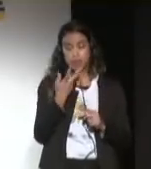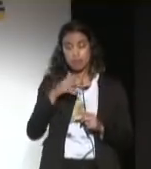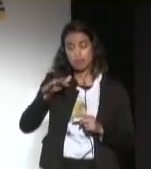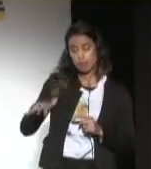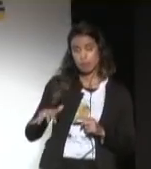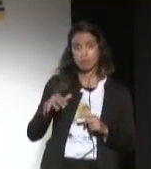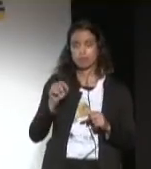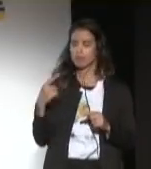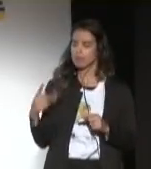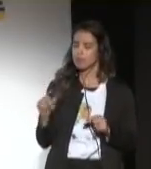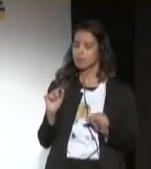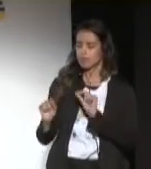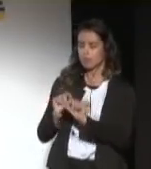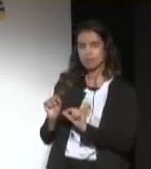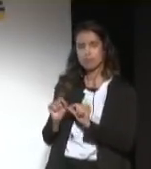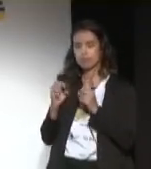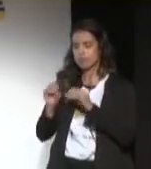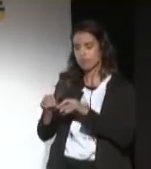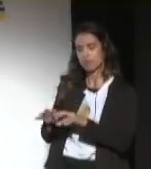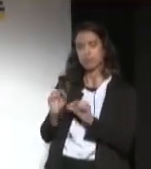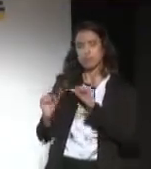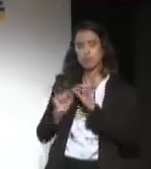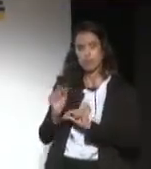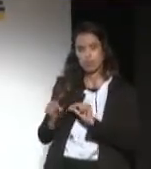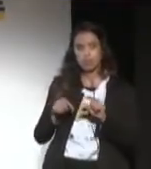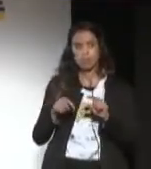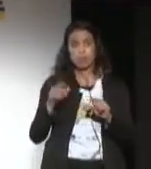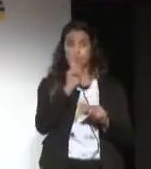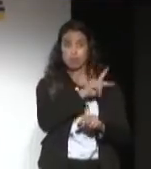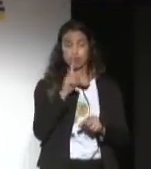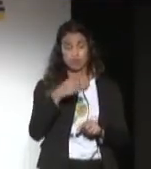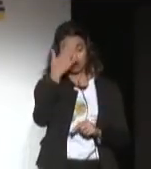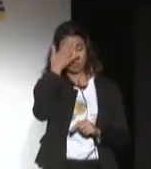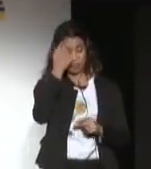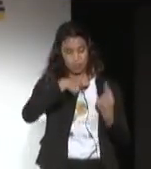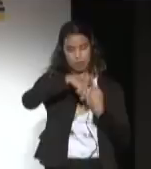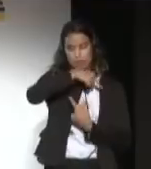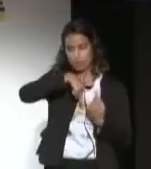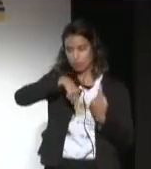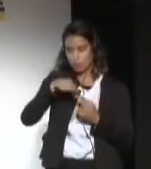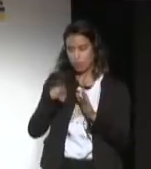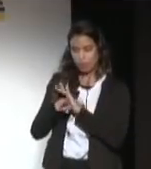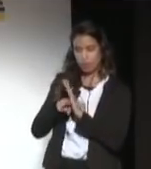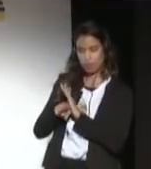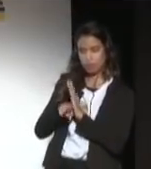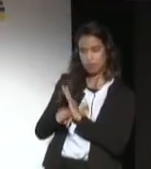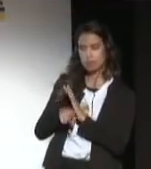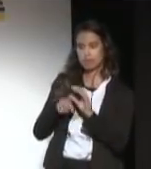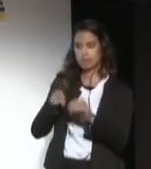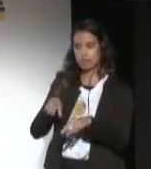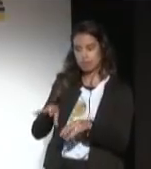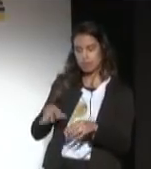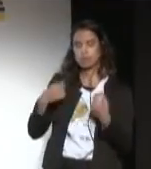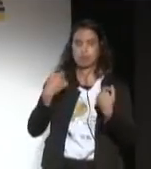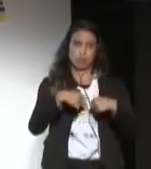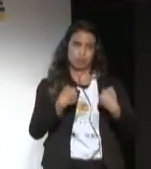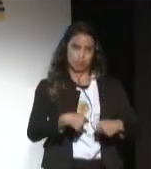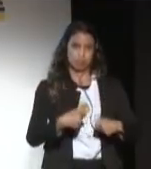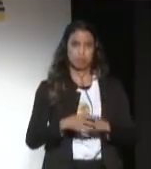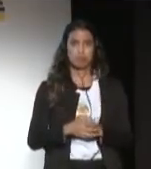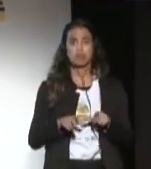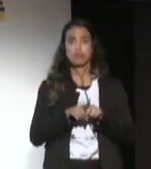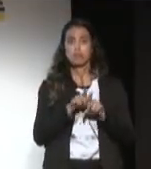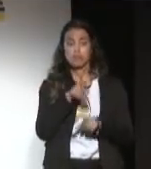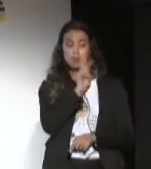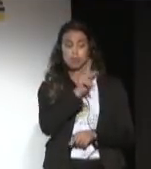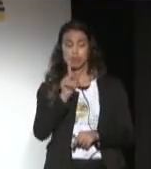que vão ensinar, sobre o currículo que eles vão trabalhar. Os professores precisam estar envolvidos na análise desse ensino e da aprendizagem. Os